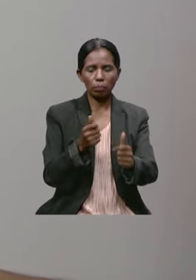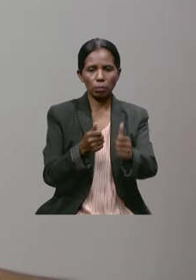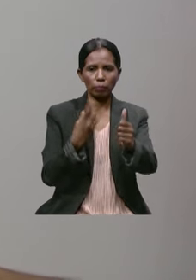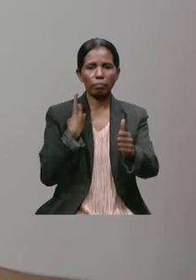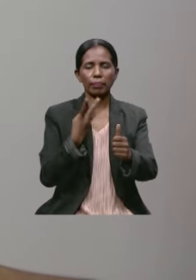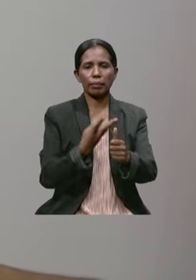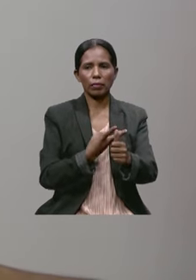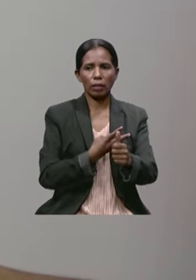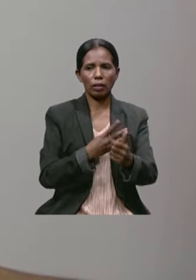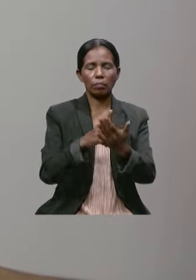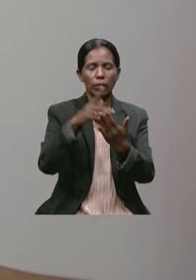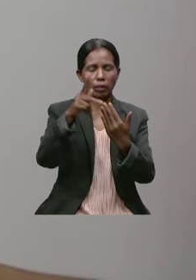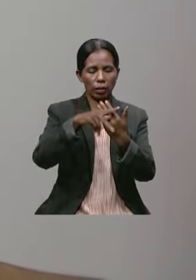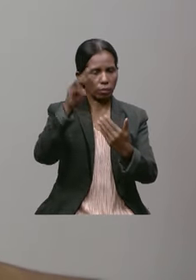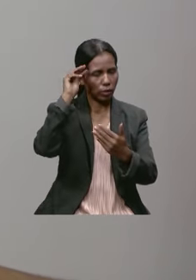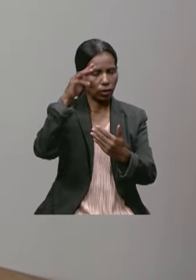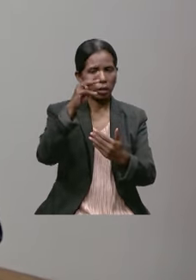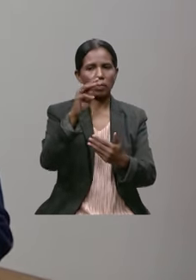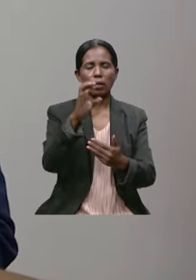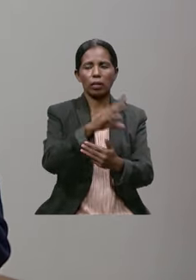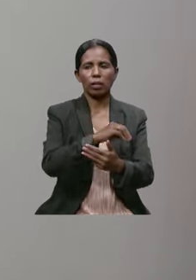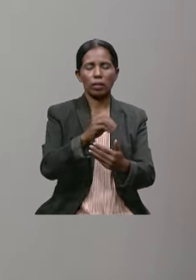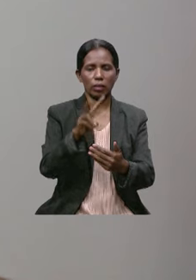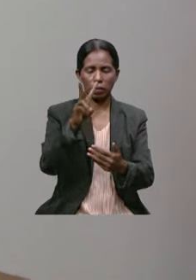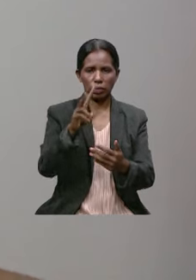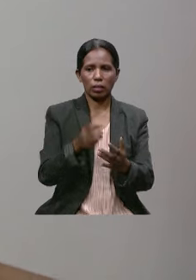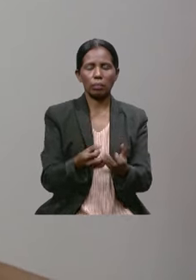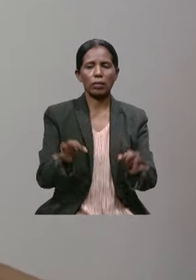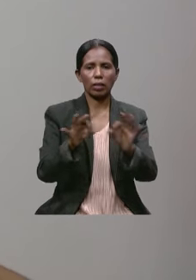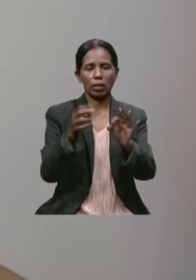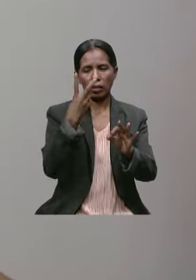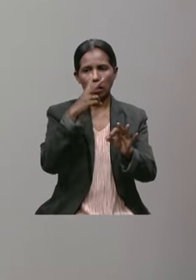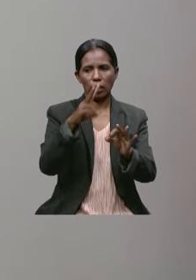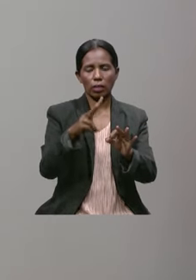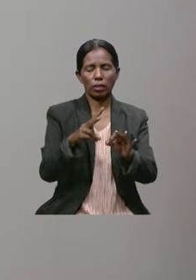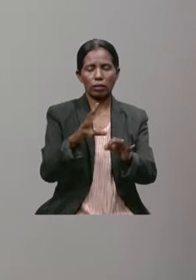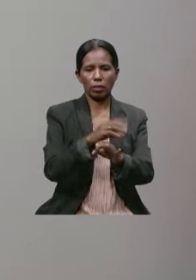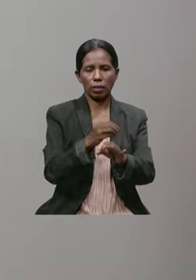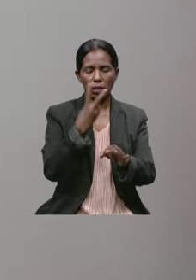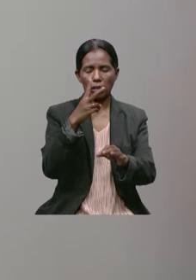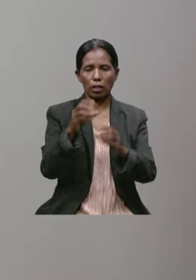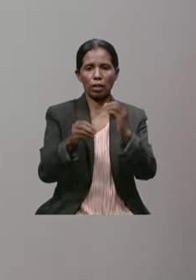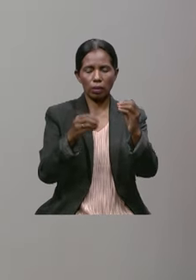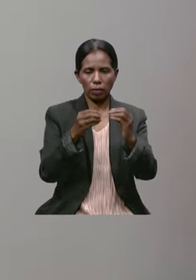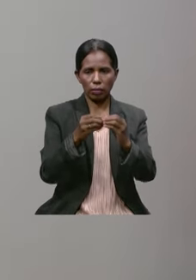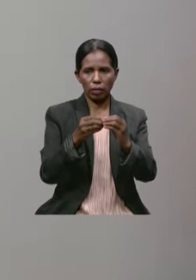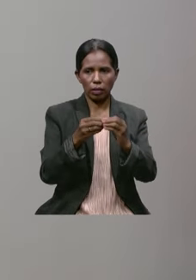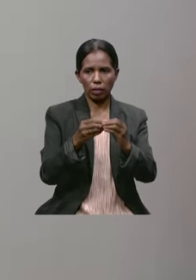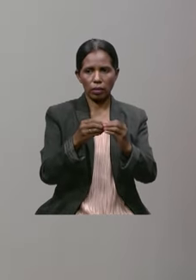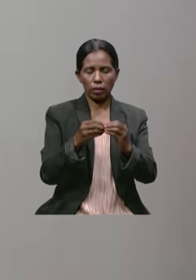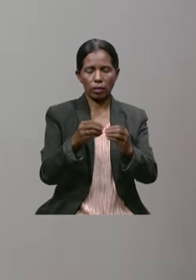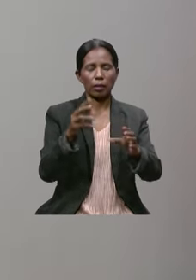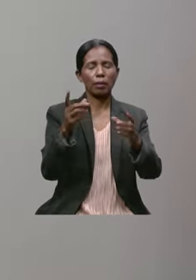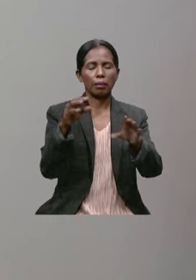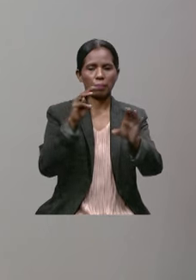ya programa Ministry Commerce and Industry maka hirua peridari maka ita tuhari park industry no mos ba ia zona libre mercado